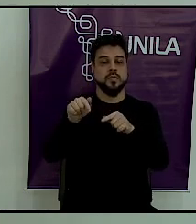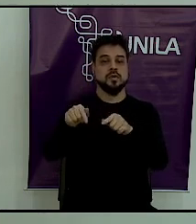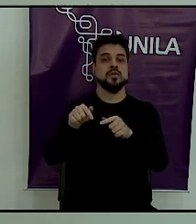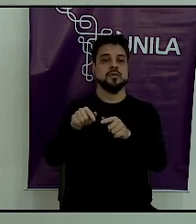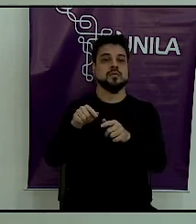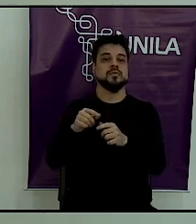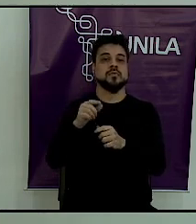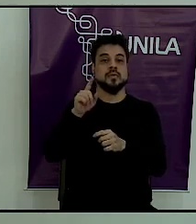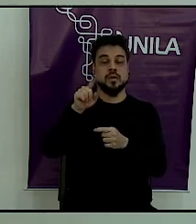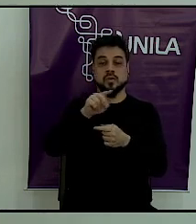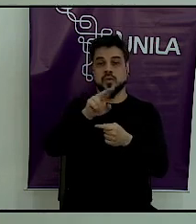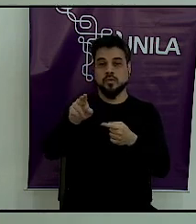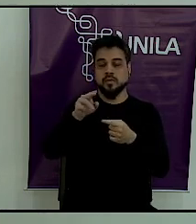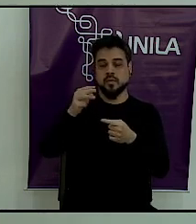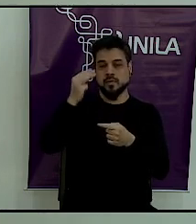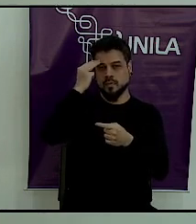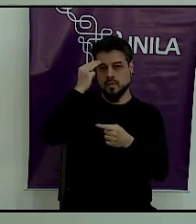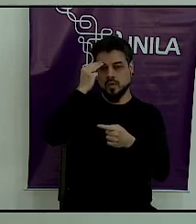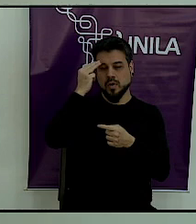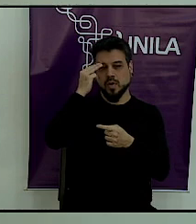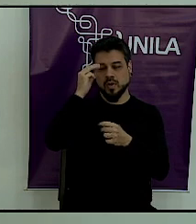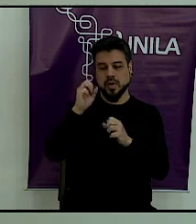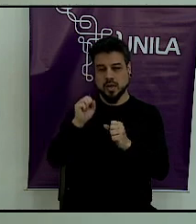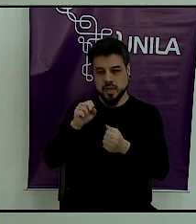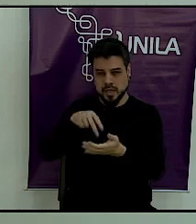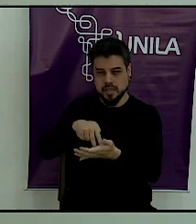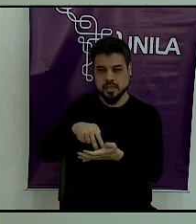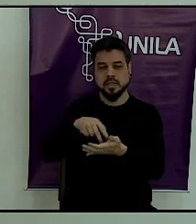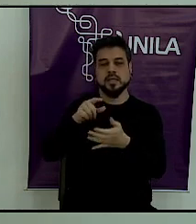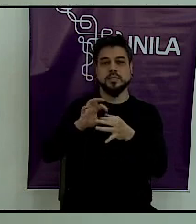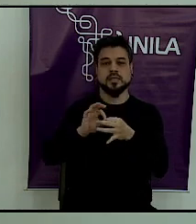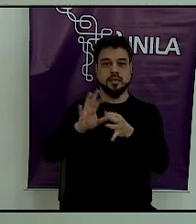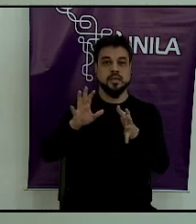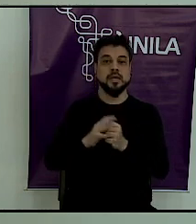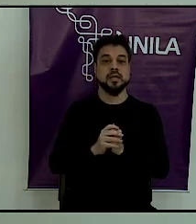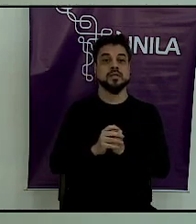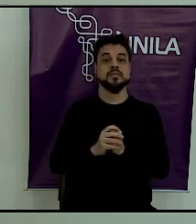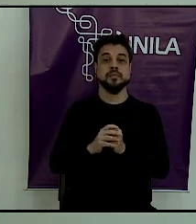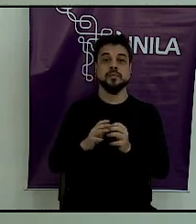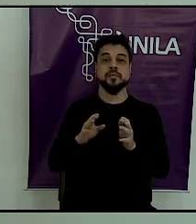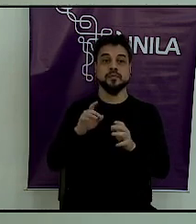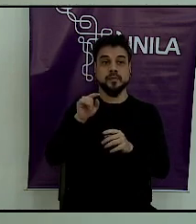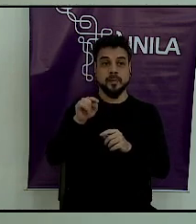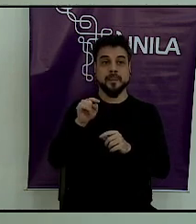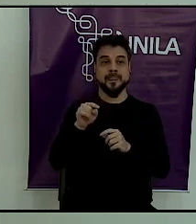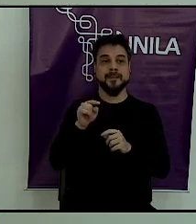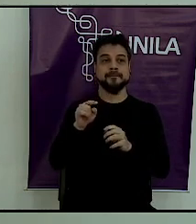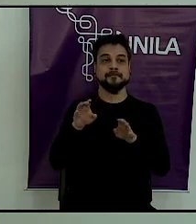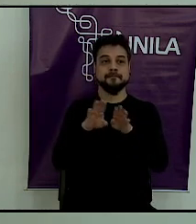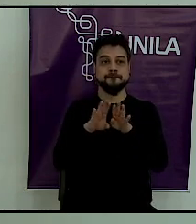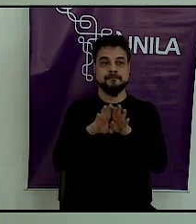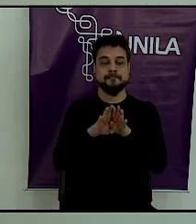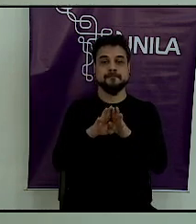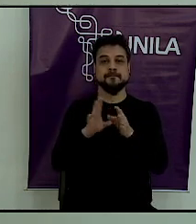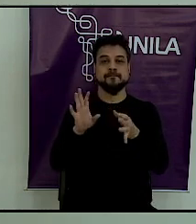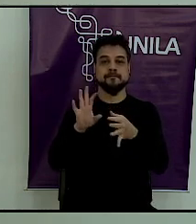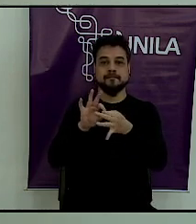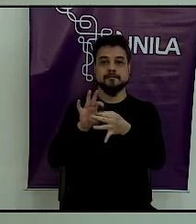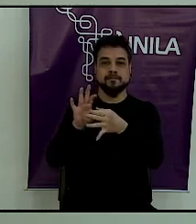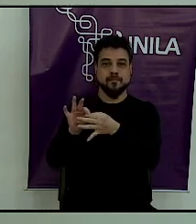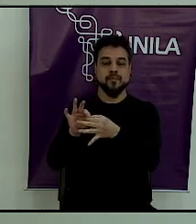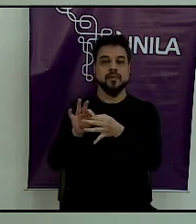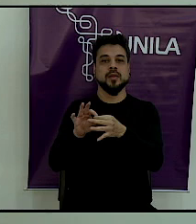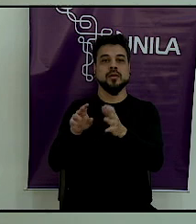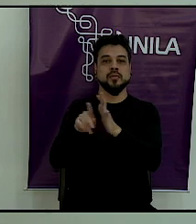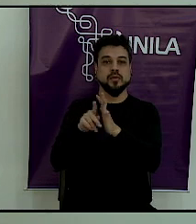chama Memória, Resistência e Verdade, que estabelece uma parceria com o